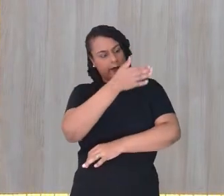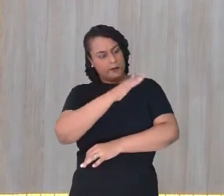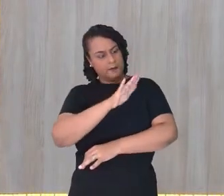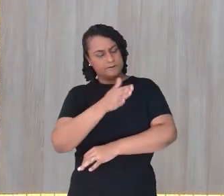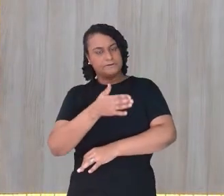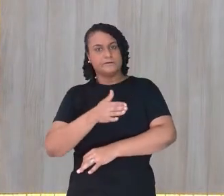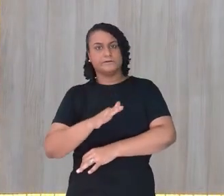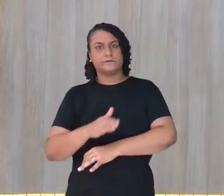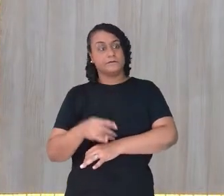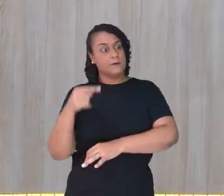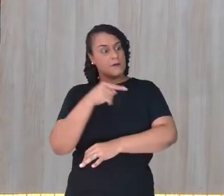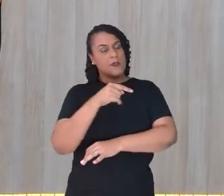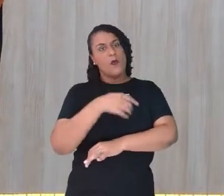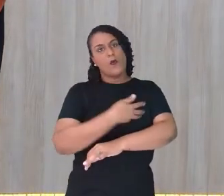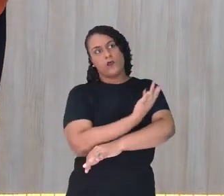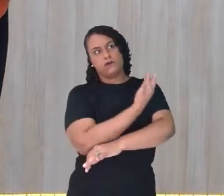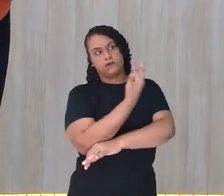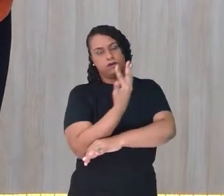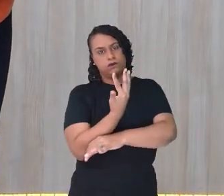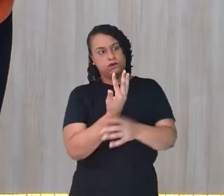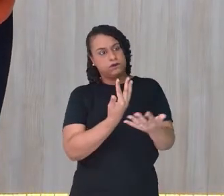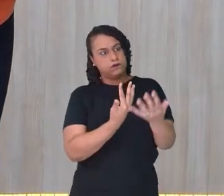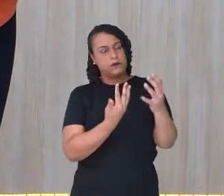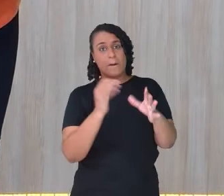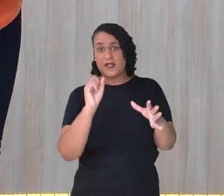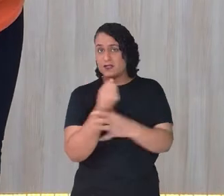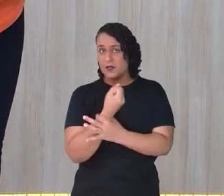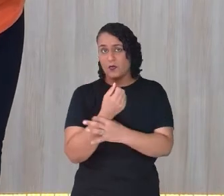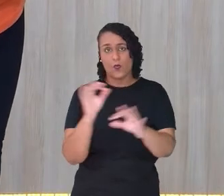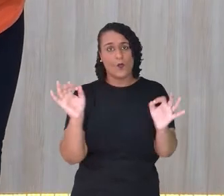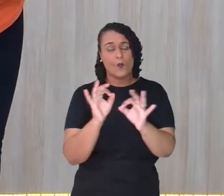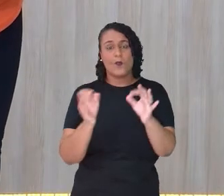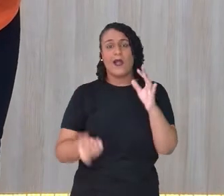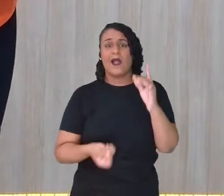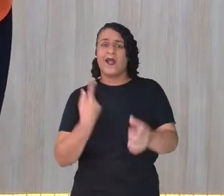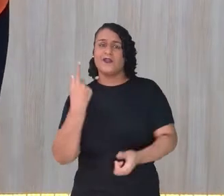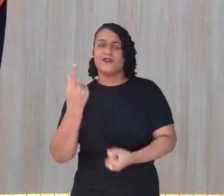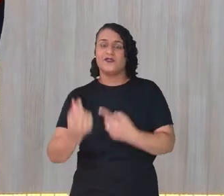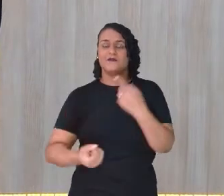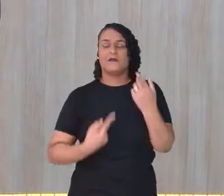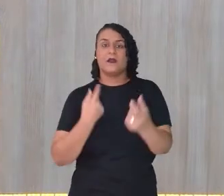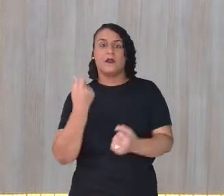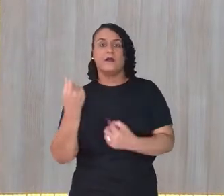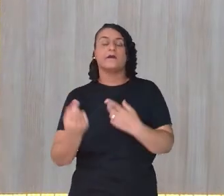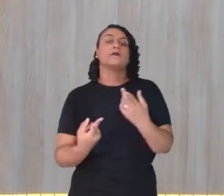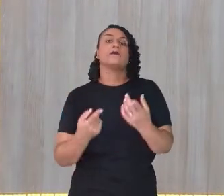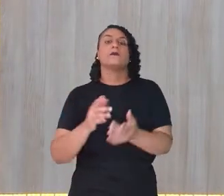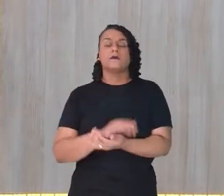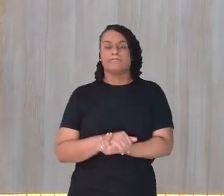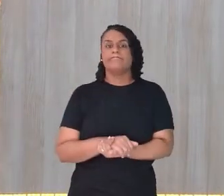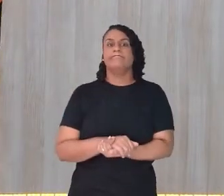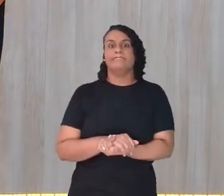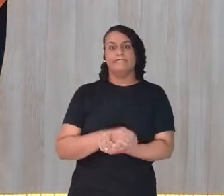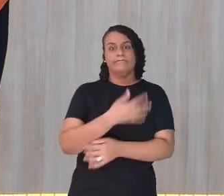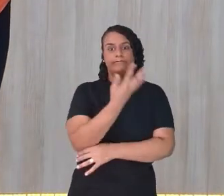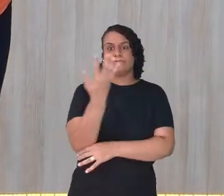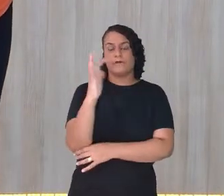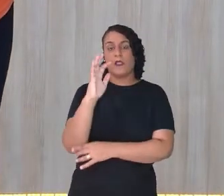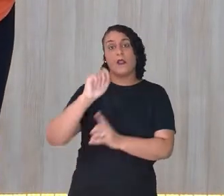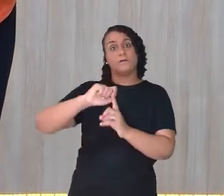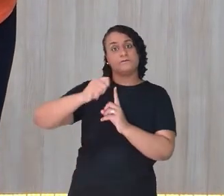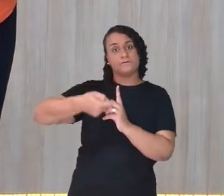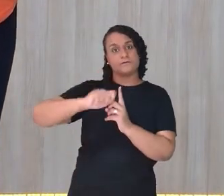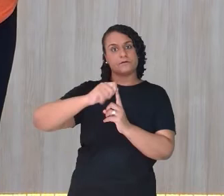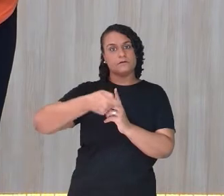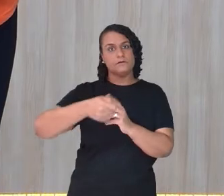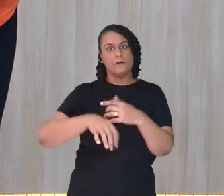tem uma camada vegetal, mas não é uma camada segura. Às vezes são bananeiras que encharcam, que não tem raízes, vamos dizer